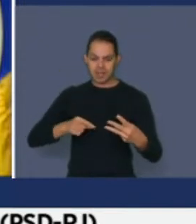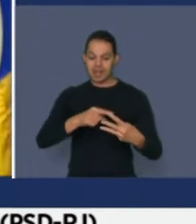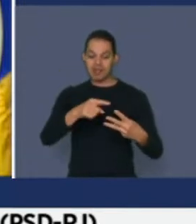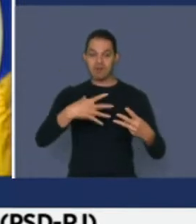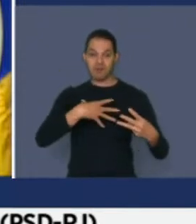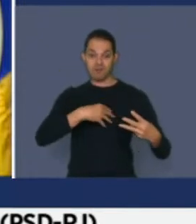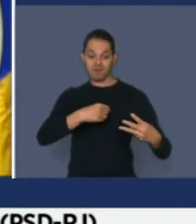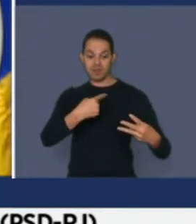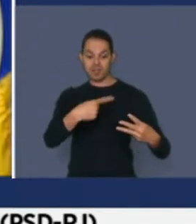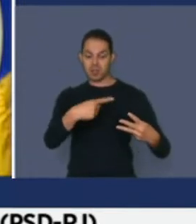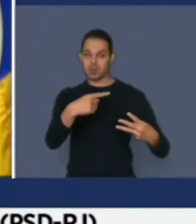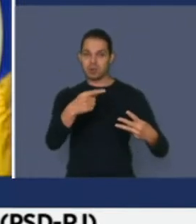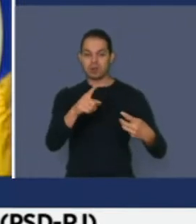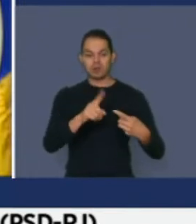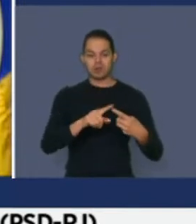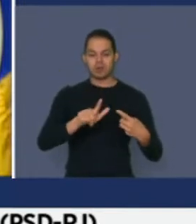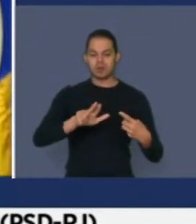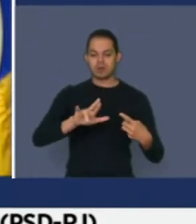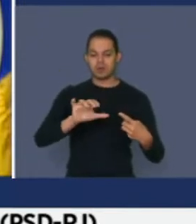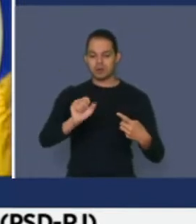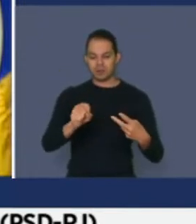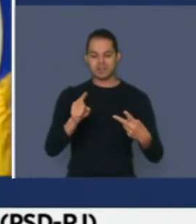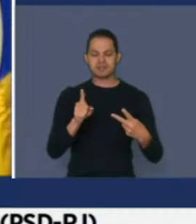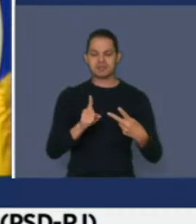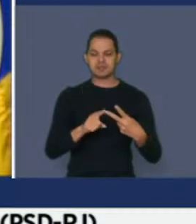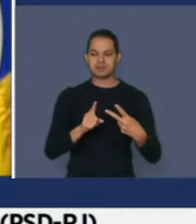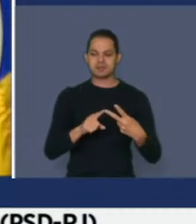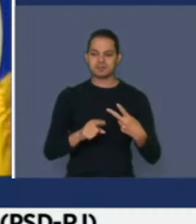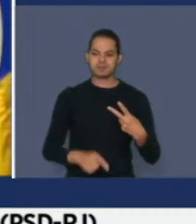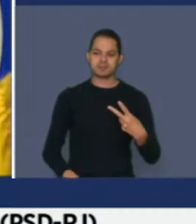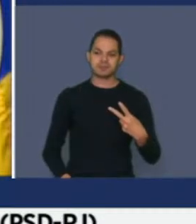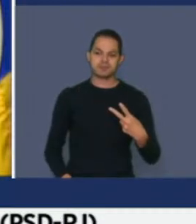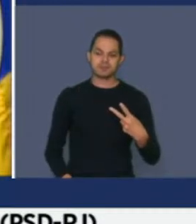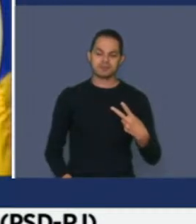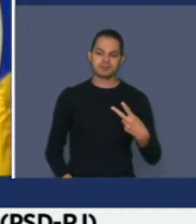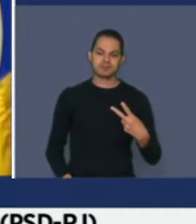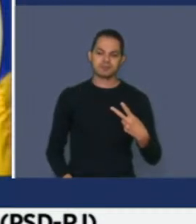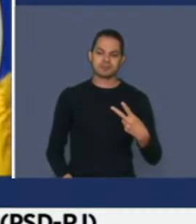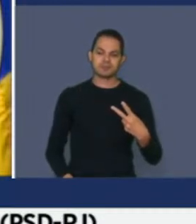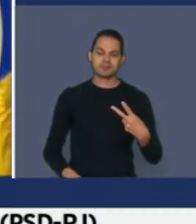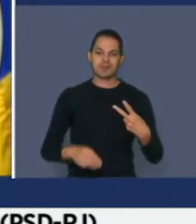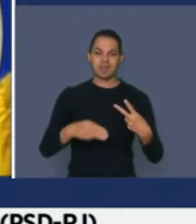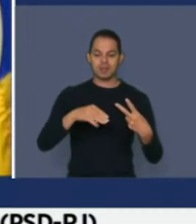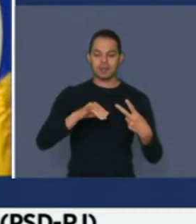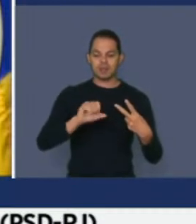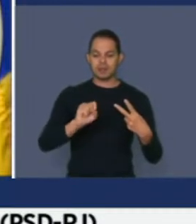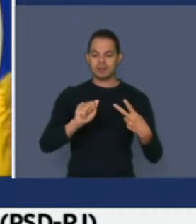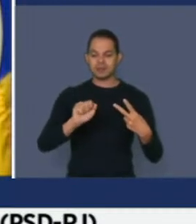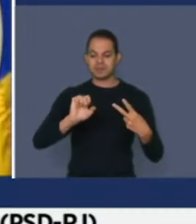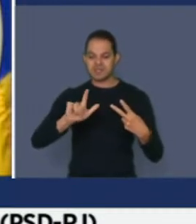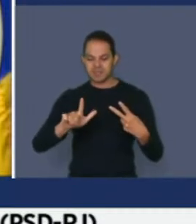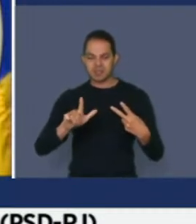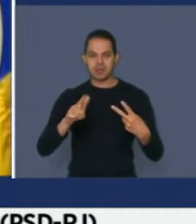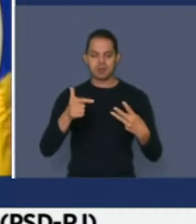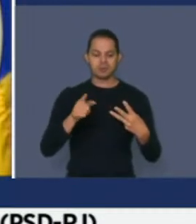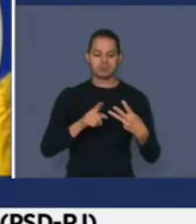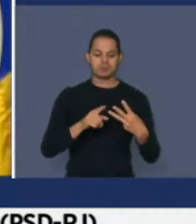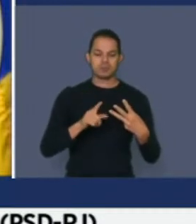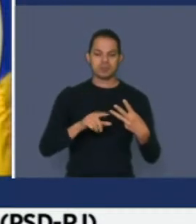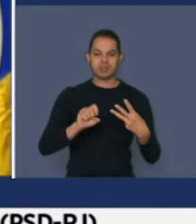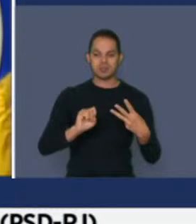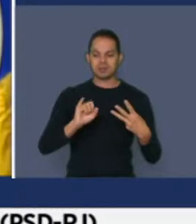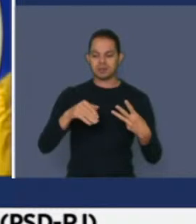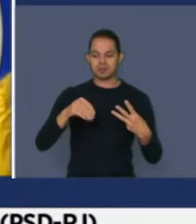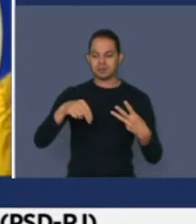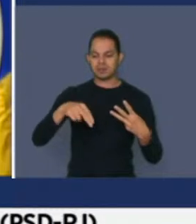filhos, Lucas, em uma ocasião, em uma hipótese, Misael, em outra hipótese, Simone,